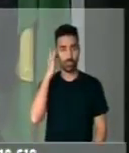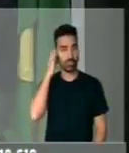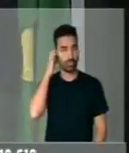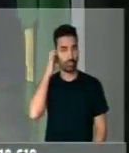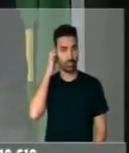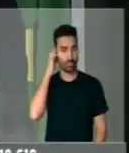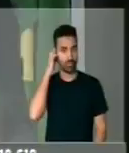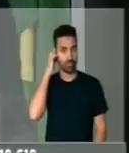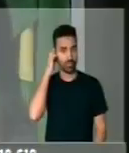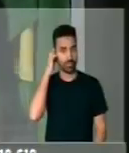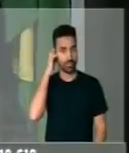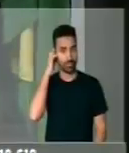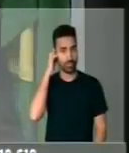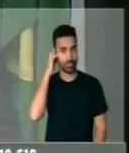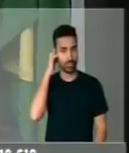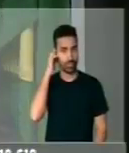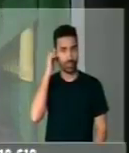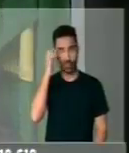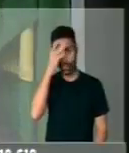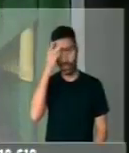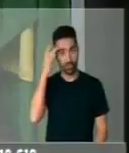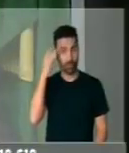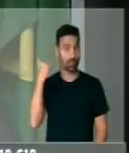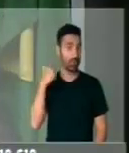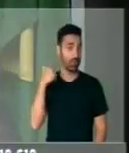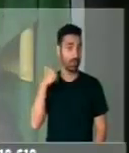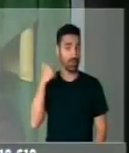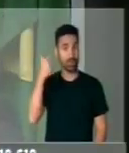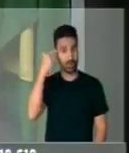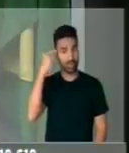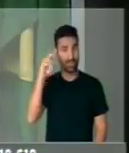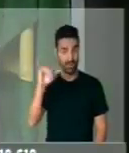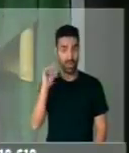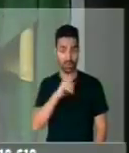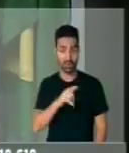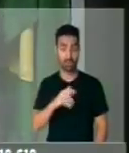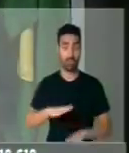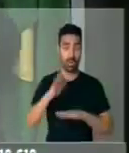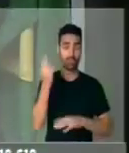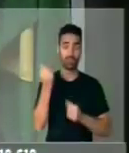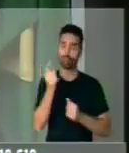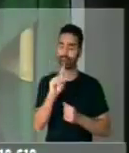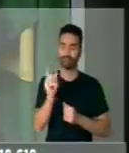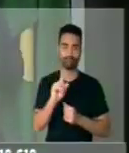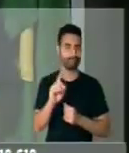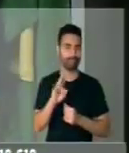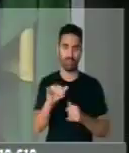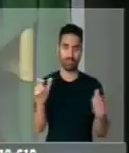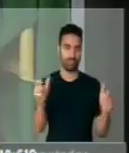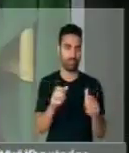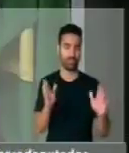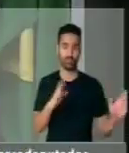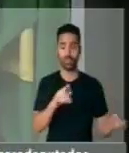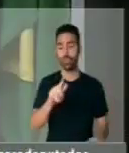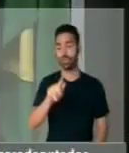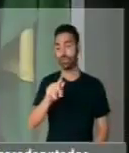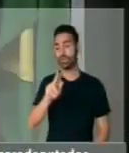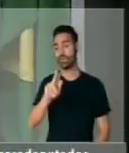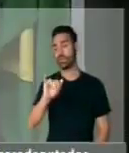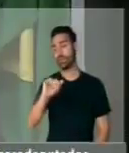toda a rede lotérica. Você que é lotérico e acha que vai ganhar, conversa. O doutor Guilherme Shelby, da Audiência